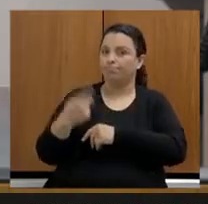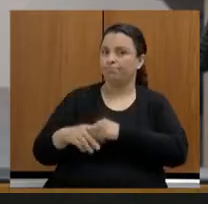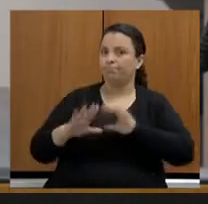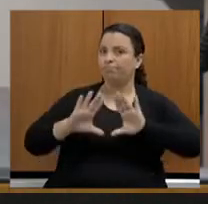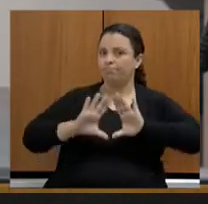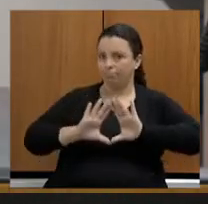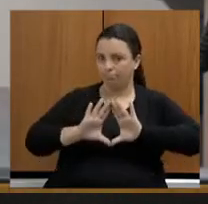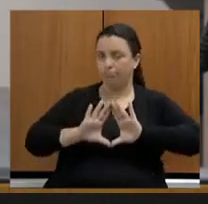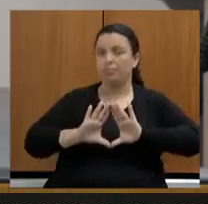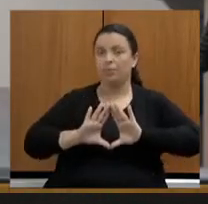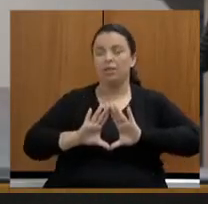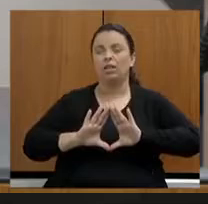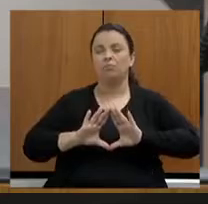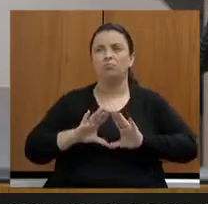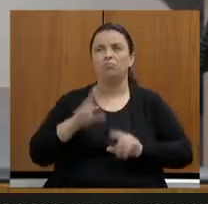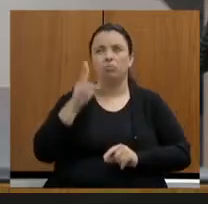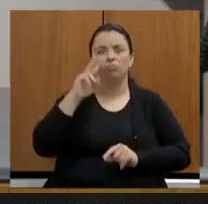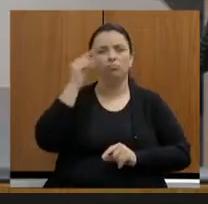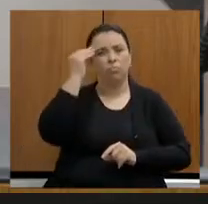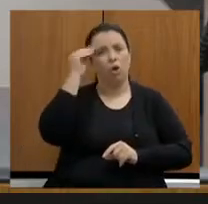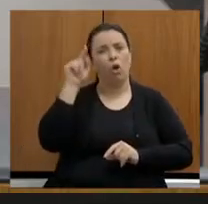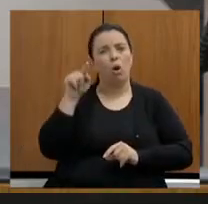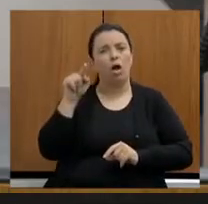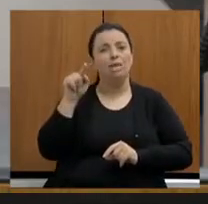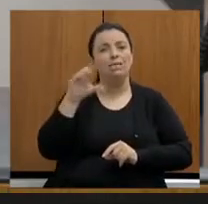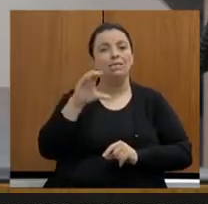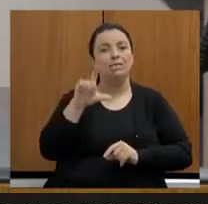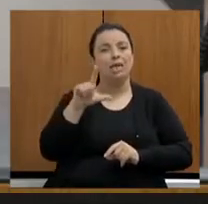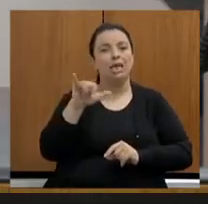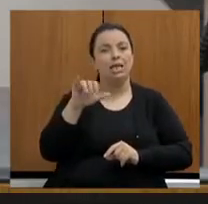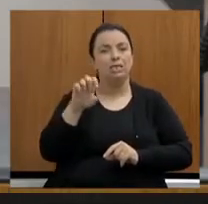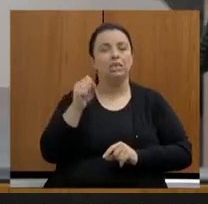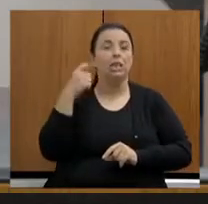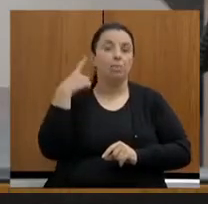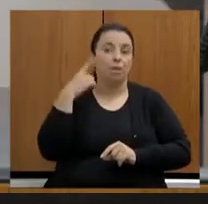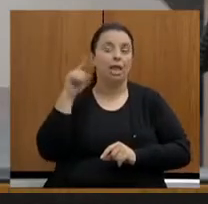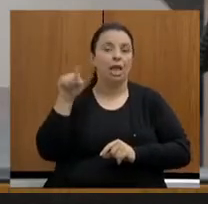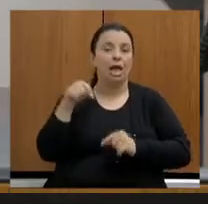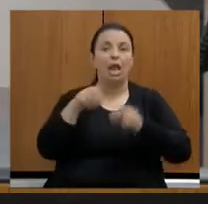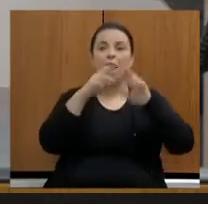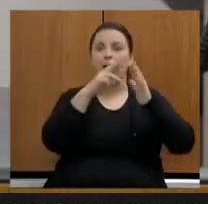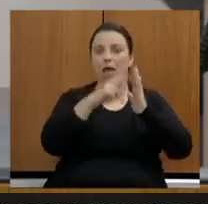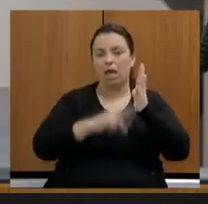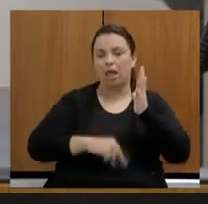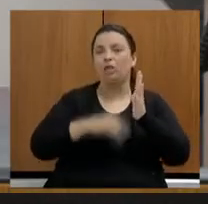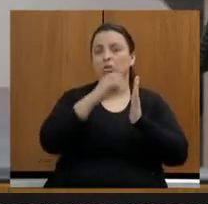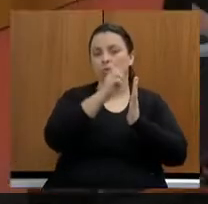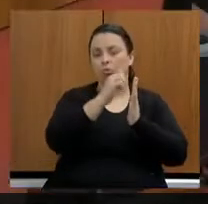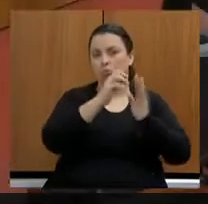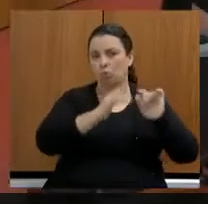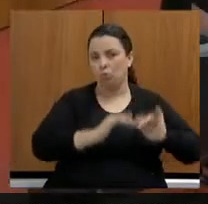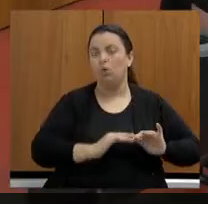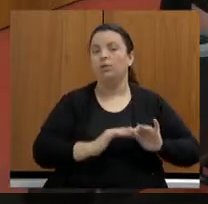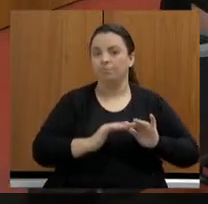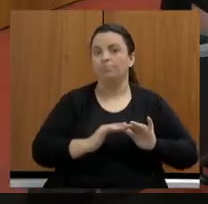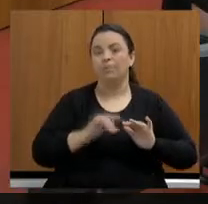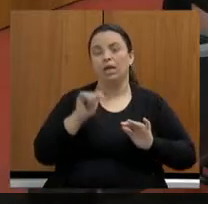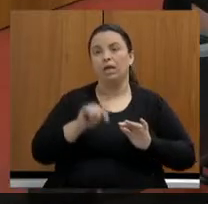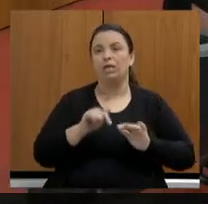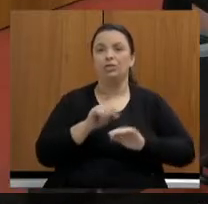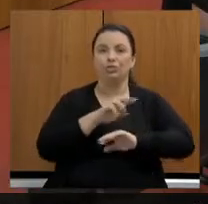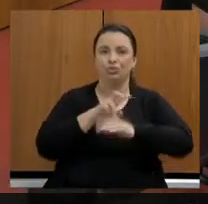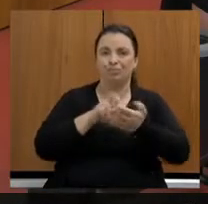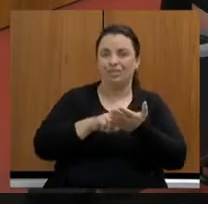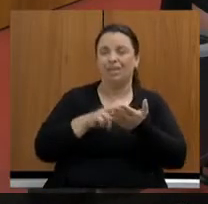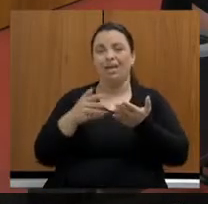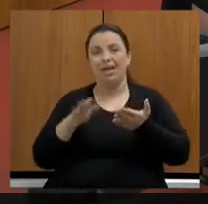me engano Inclusive a ser adaptadas e eles lado ela foi relatora do plano Estadual de Educação aqui na casa dos dois turnos